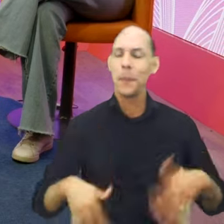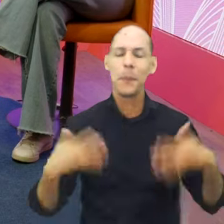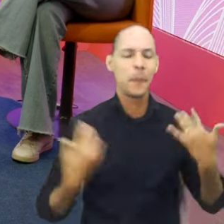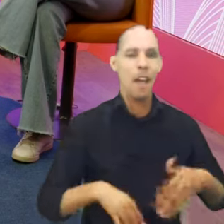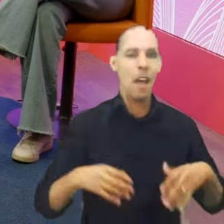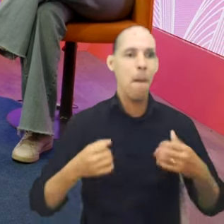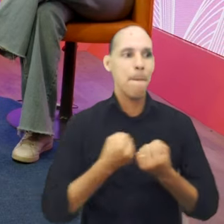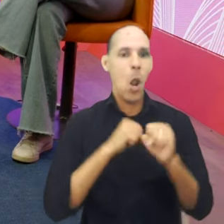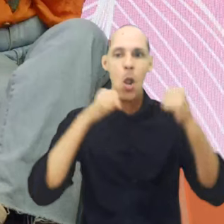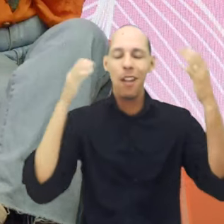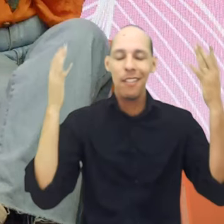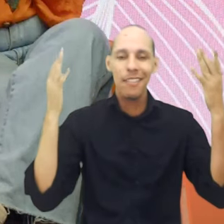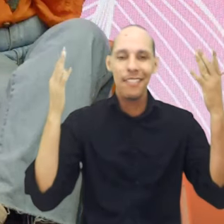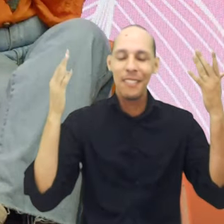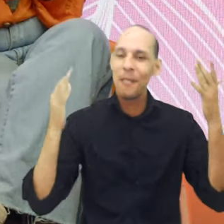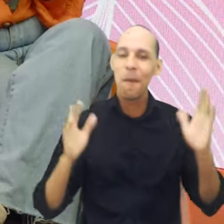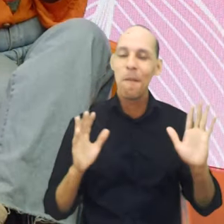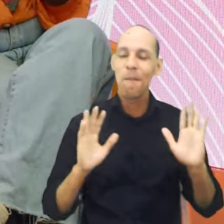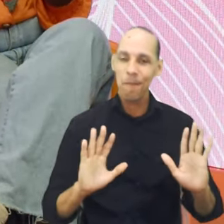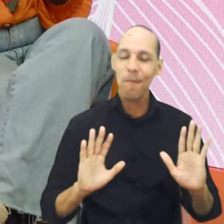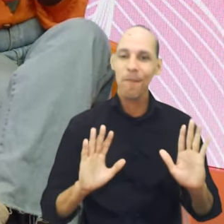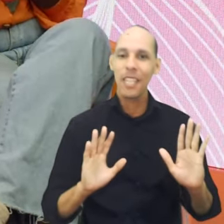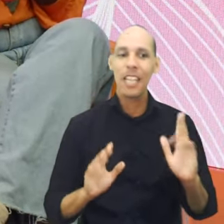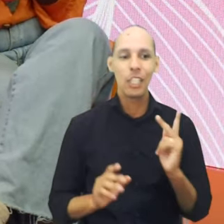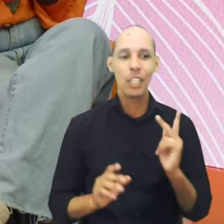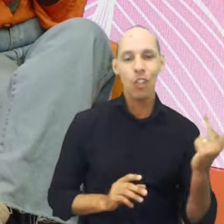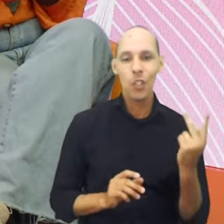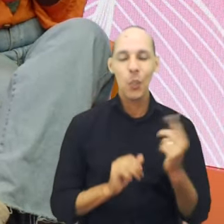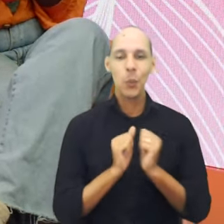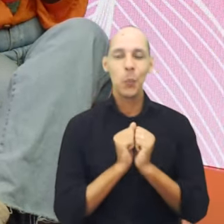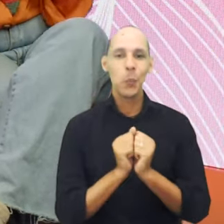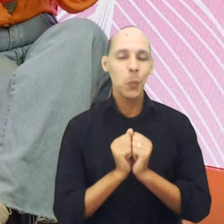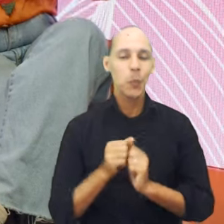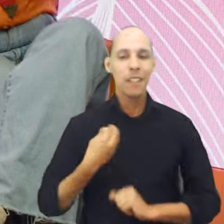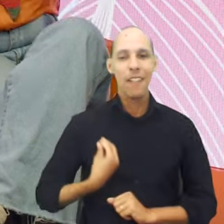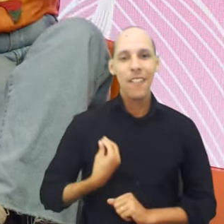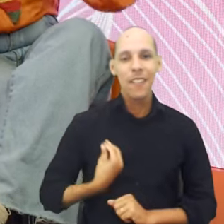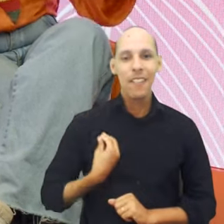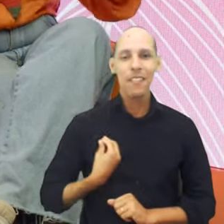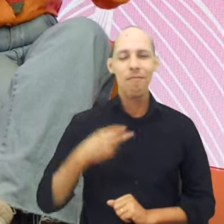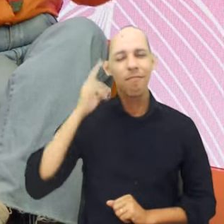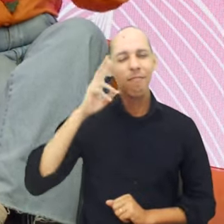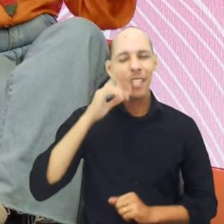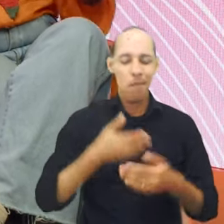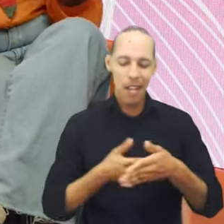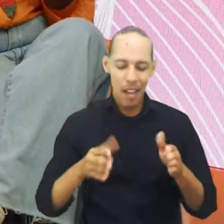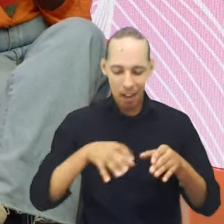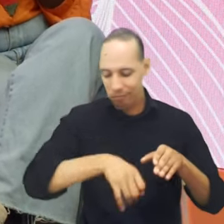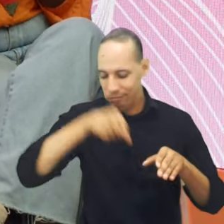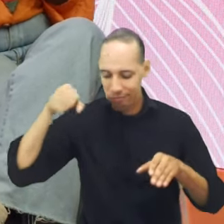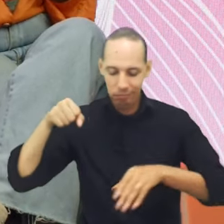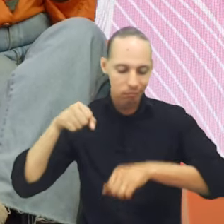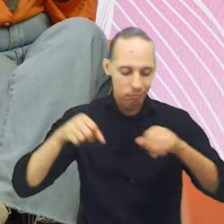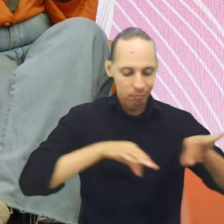aquela bomba. E aí, quando nós fomos morar juntos, eu lembro que quando a gente estava tirando as caixas, tirando as